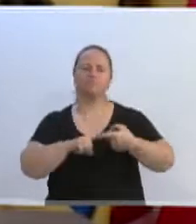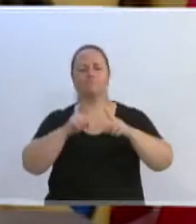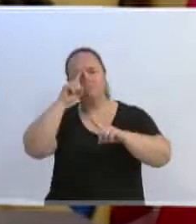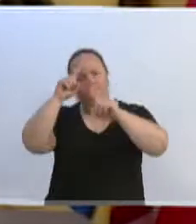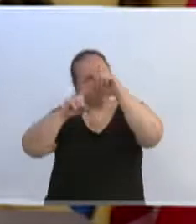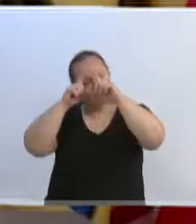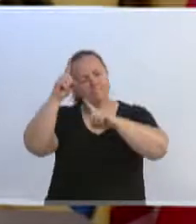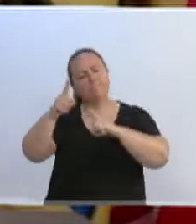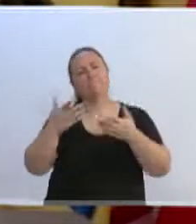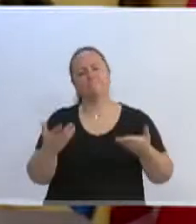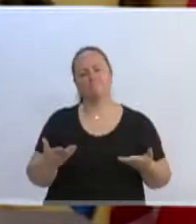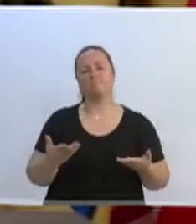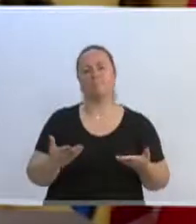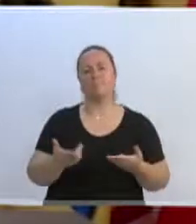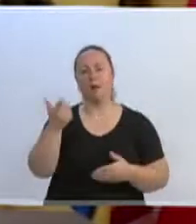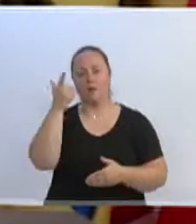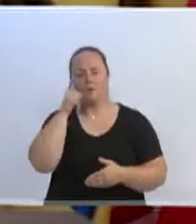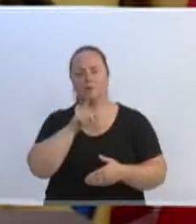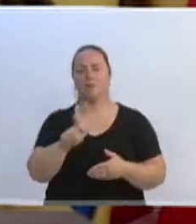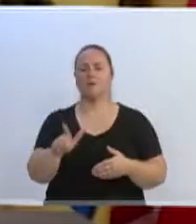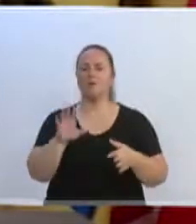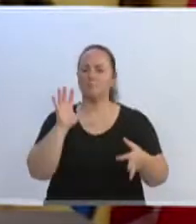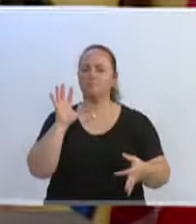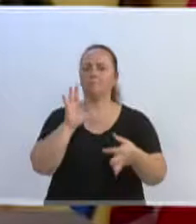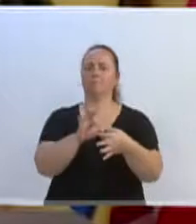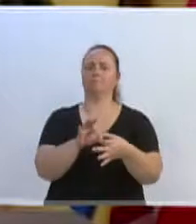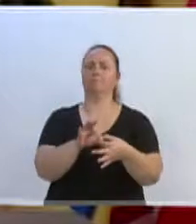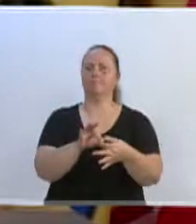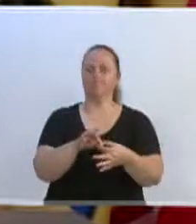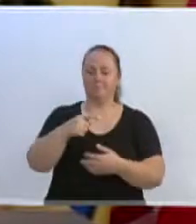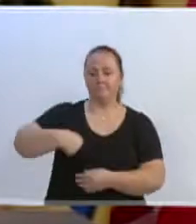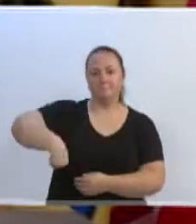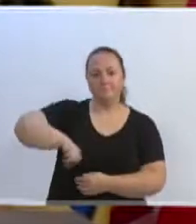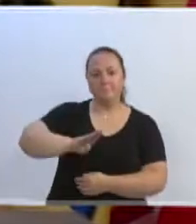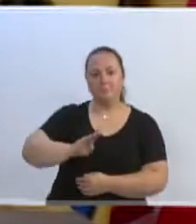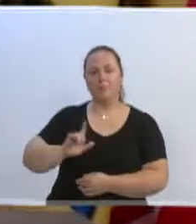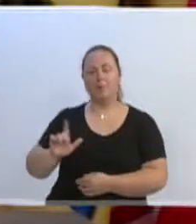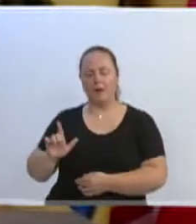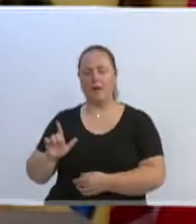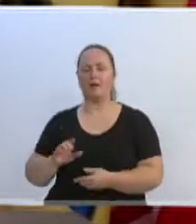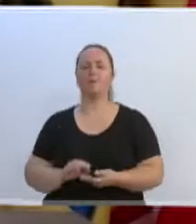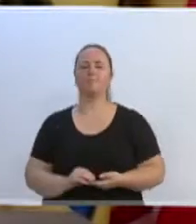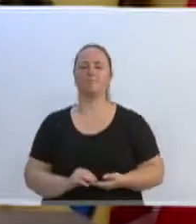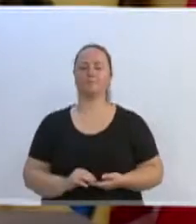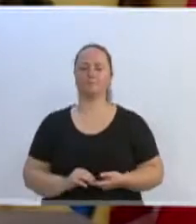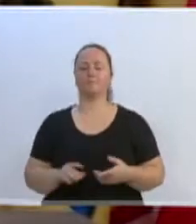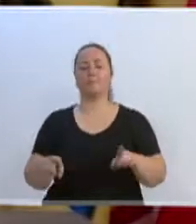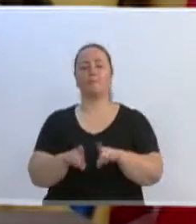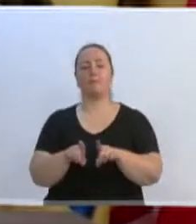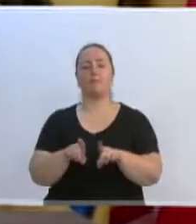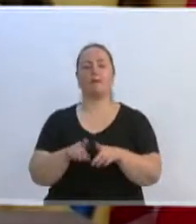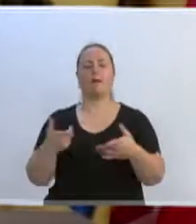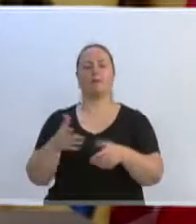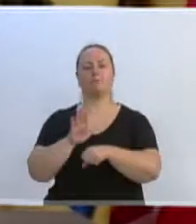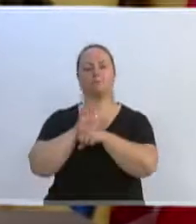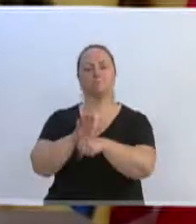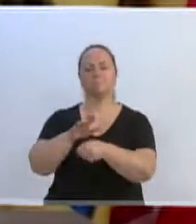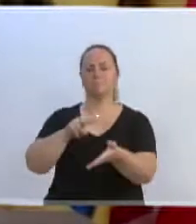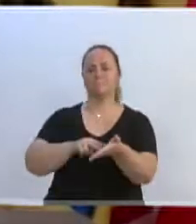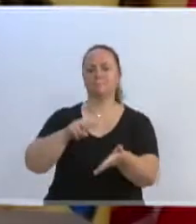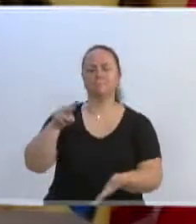possam ir de encontro à nossa cidade e que possam trazer alguns benefícios para a